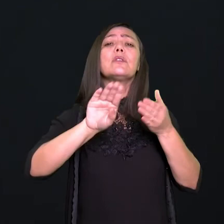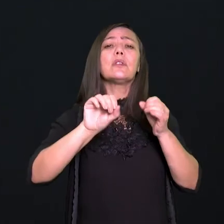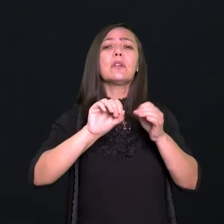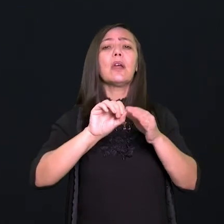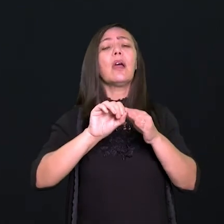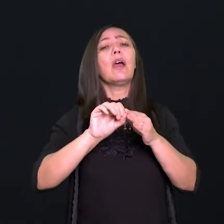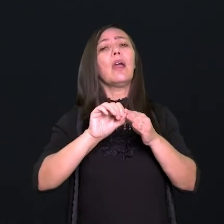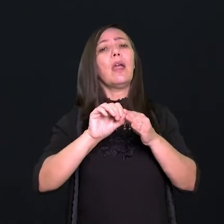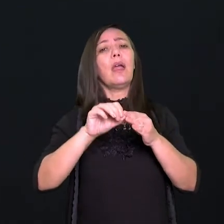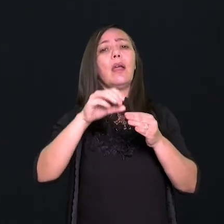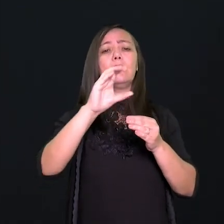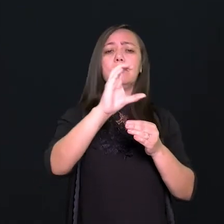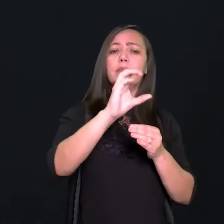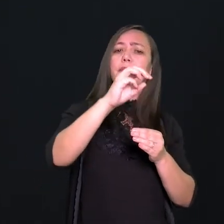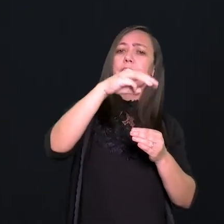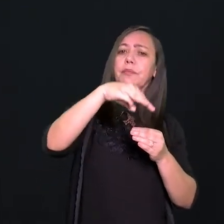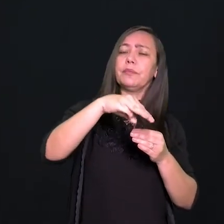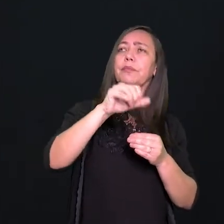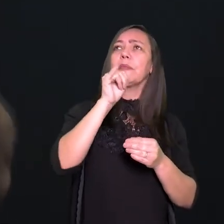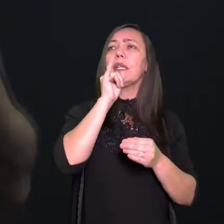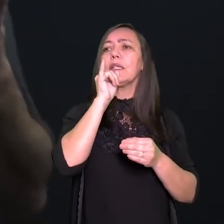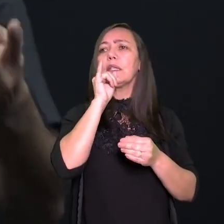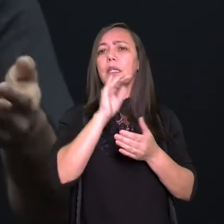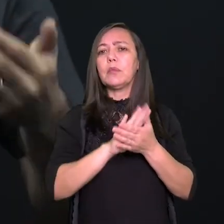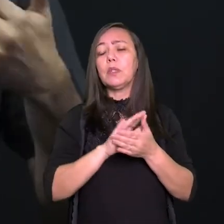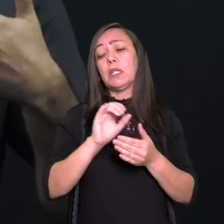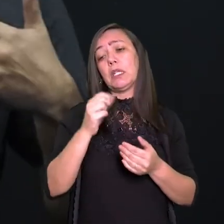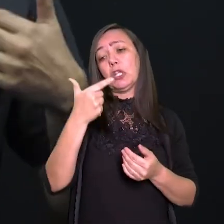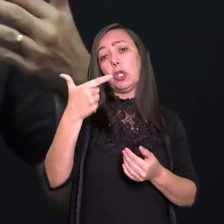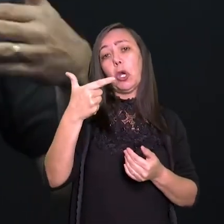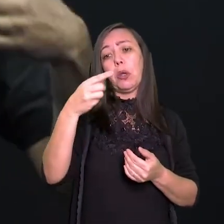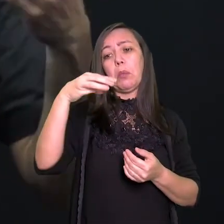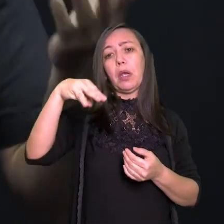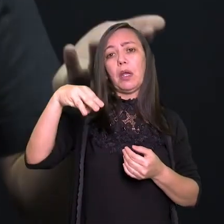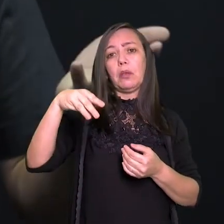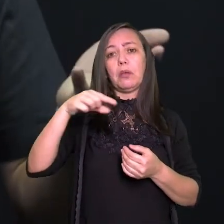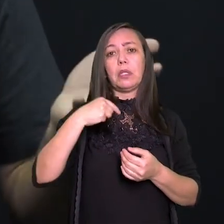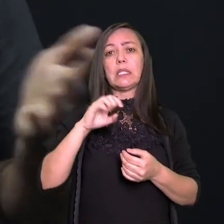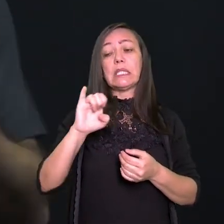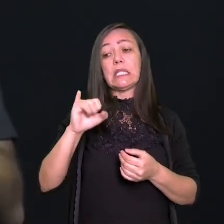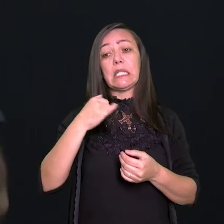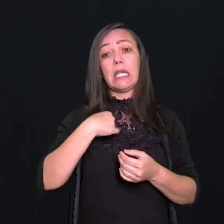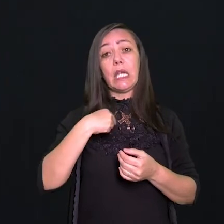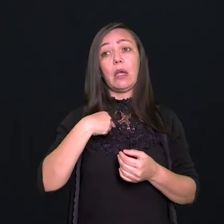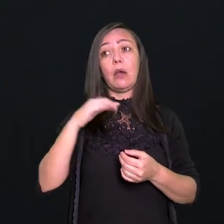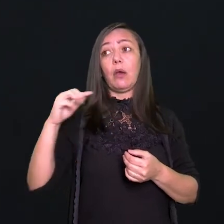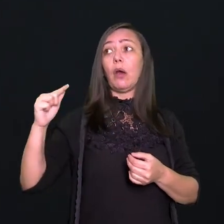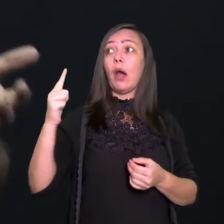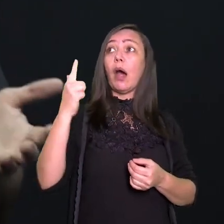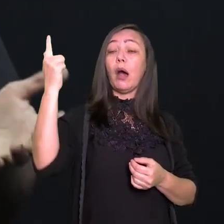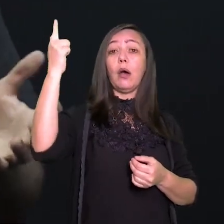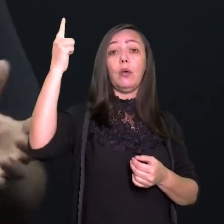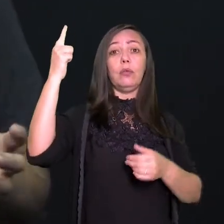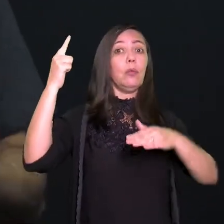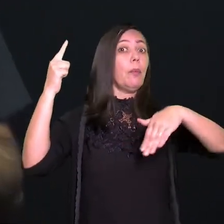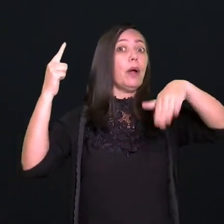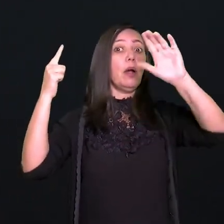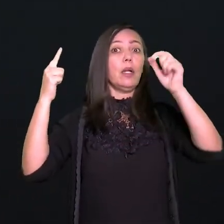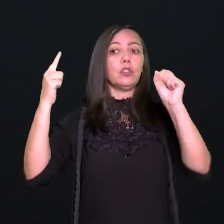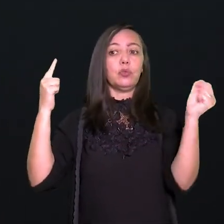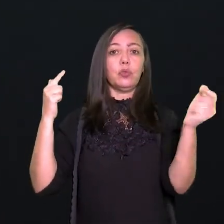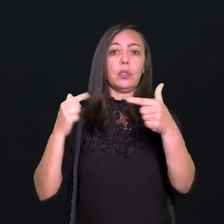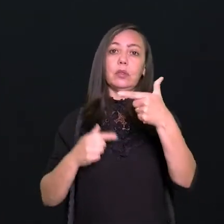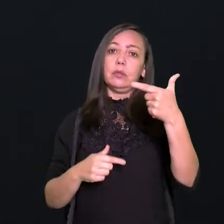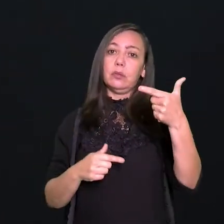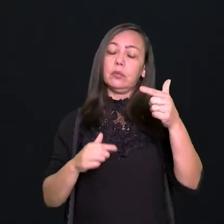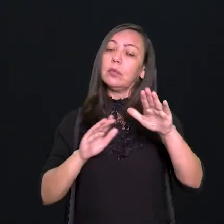aos submúltiplos desse metro. Eu teria 2 metros se minha altura fosse maior do que 2. 2,10 metros ou algo assim, tá? Então,